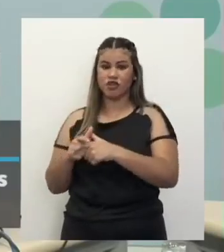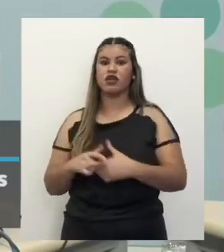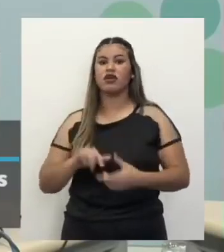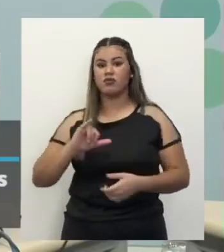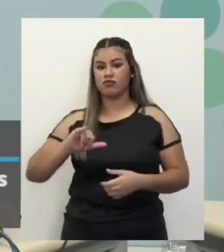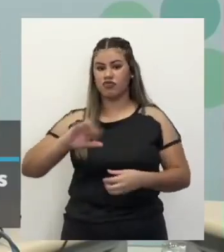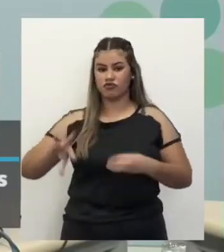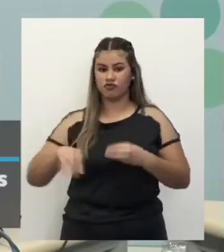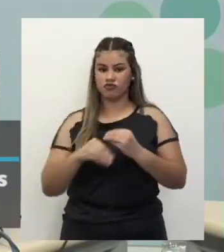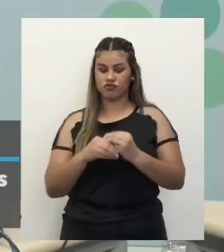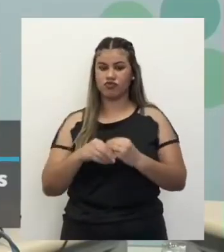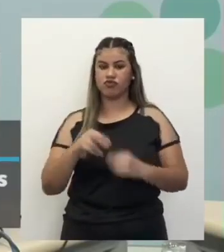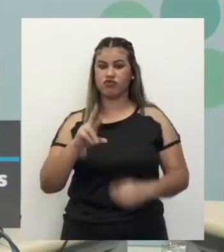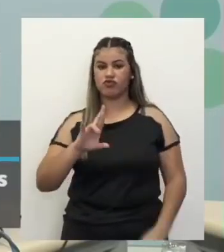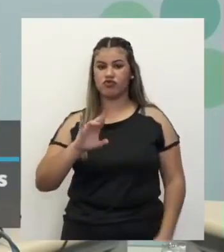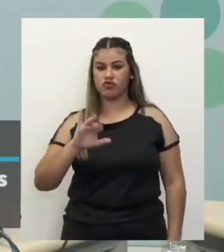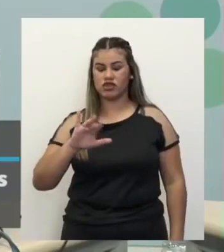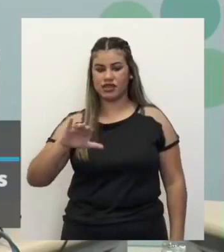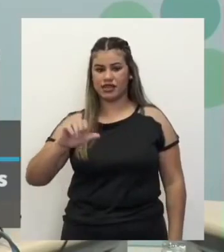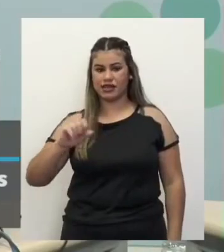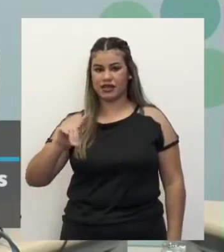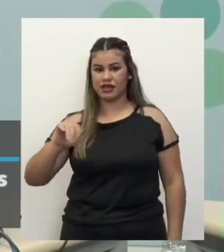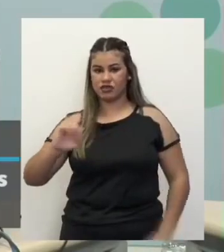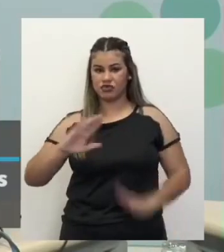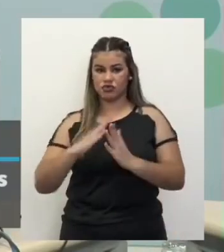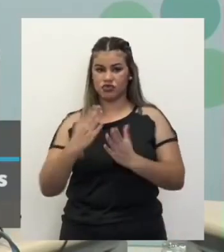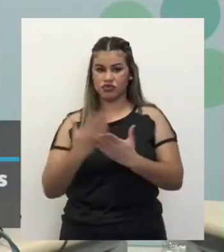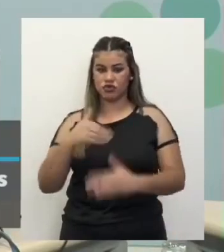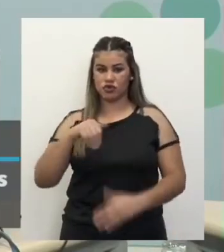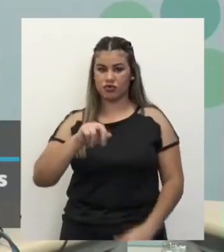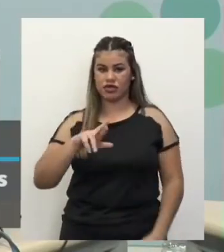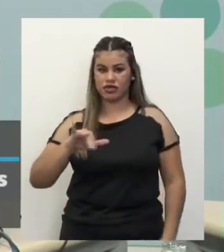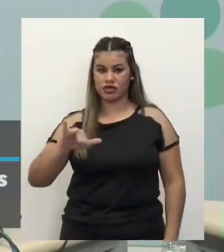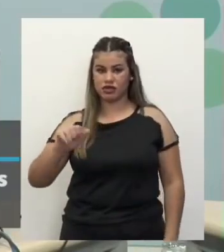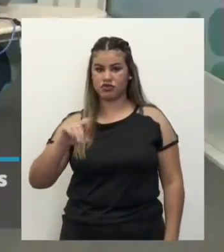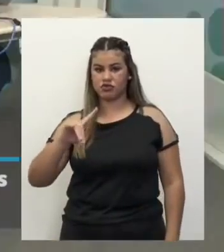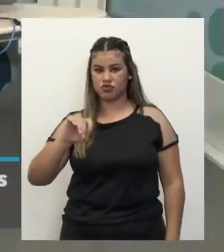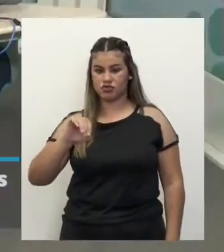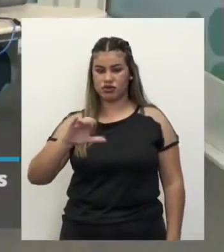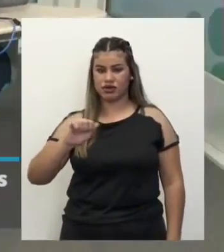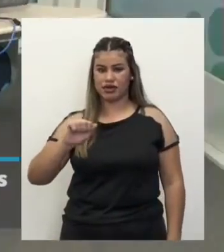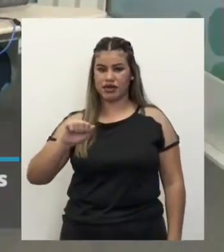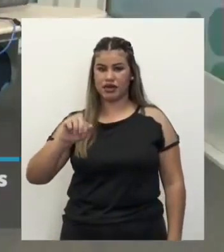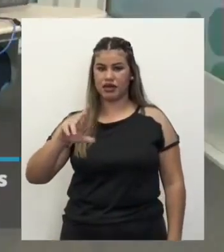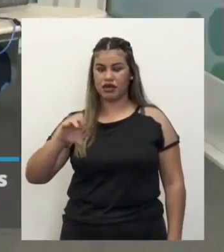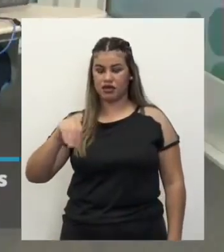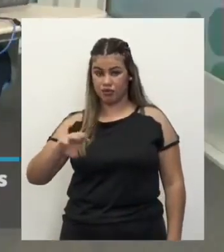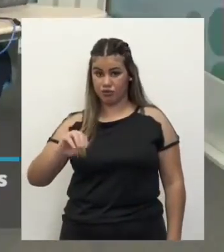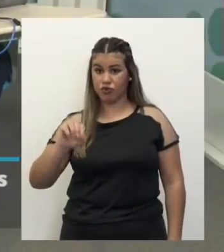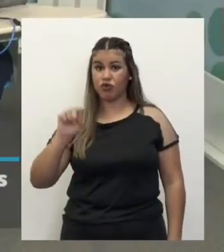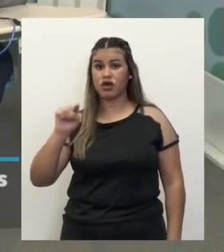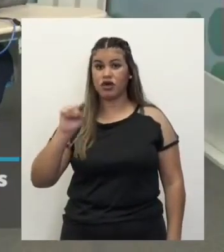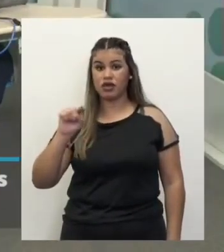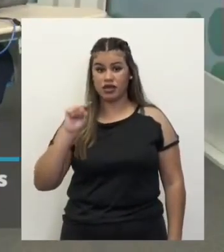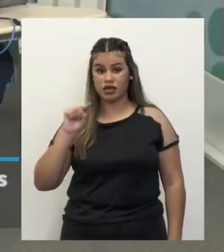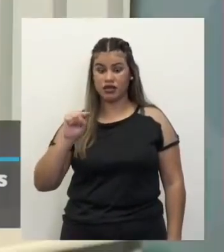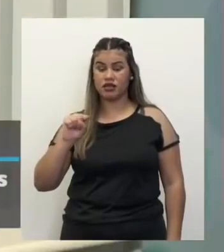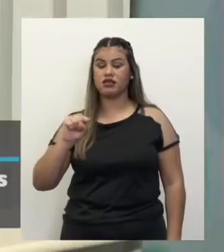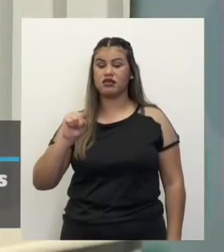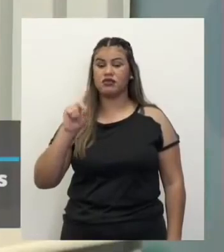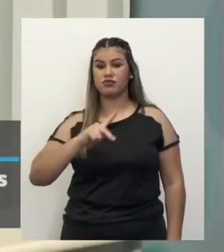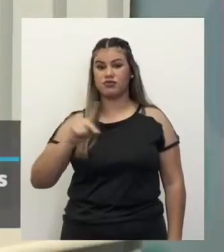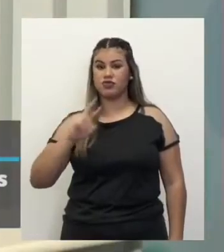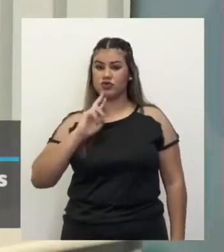Ricardo Candreva, de Serra Negra, da Escola Maria do Carmo. Muito bom. Ficamos muito contentes com todas